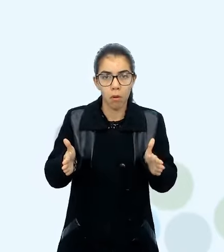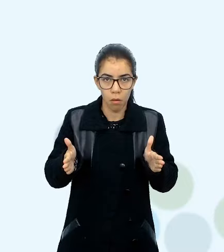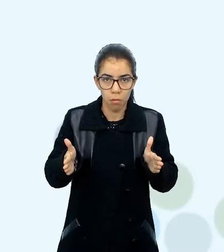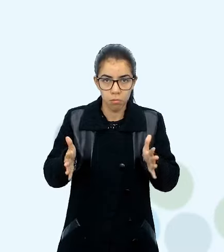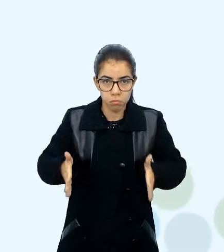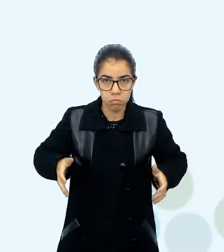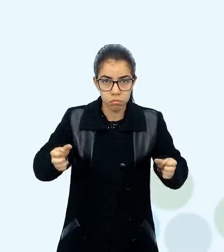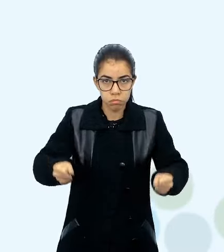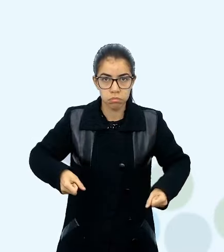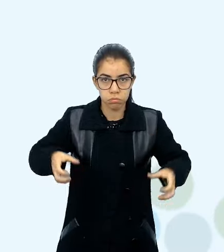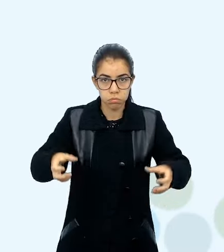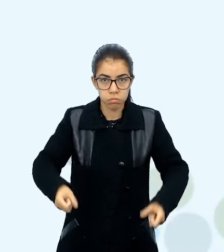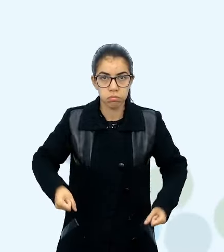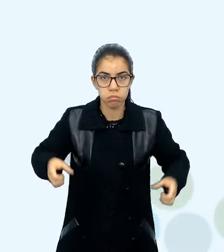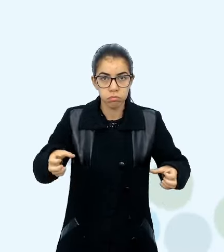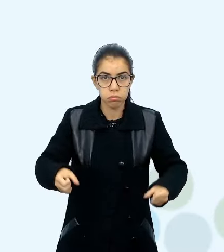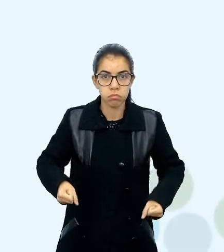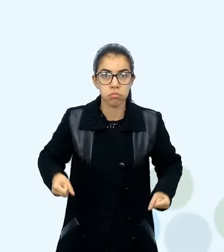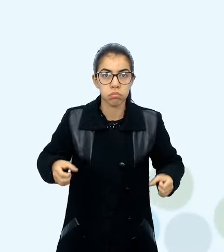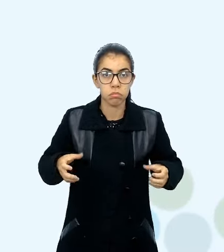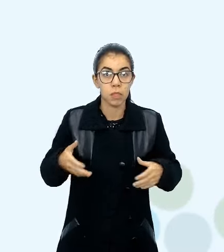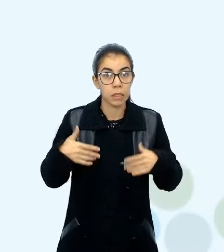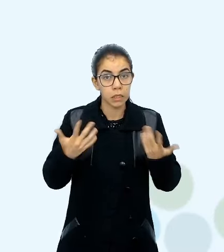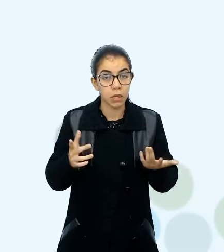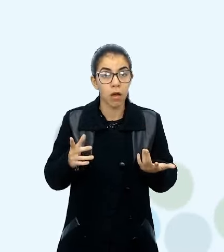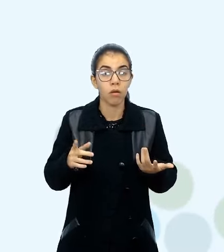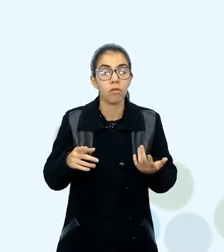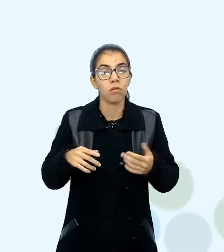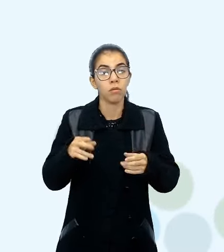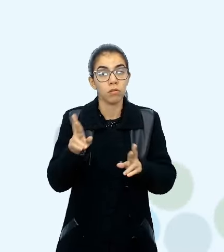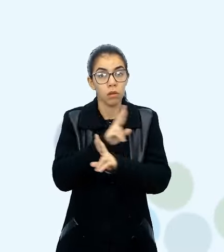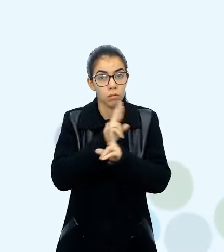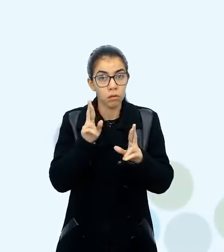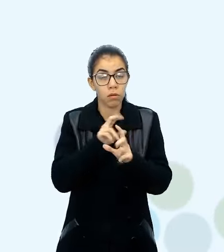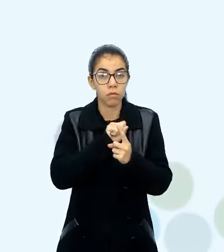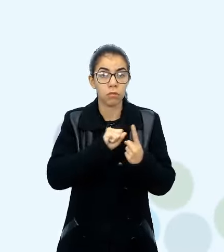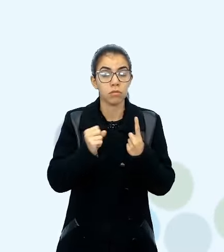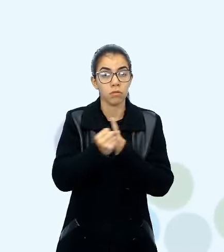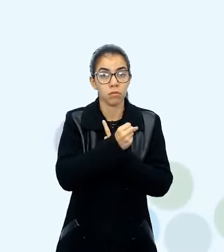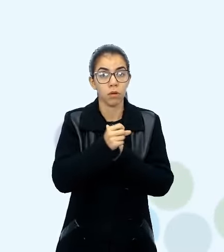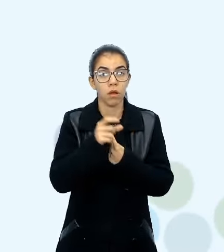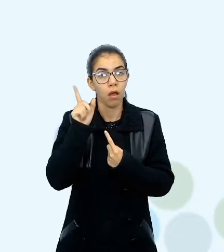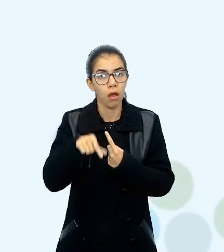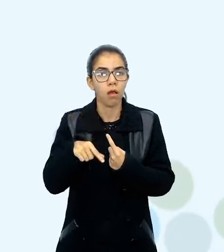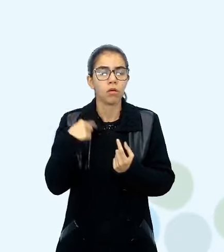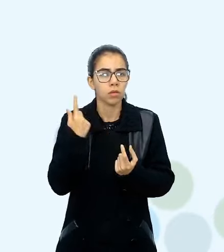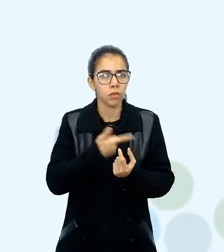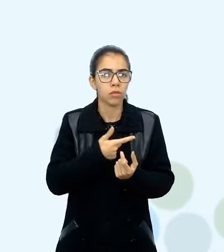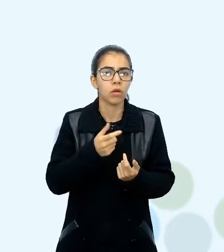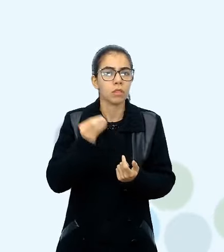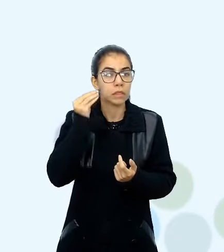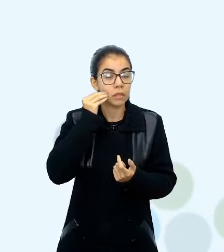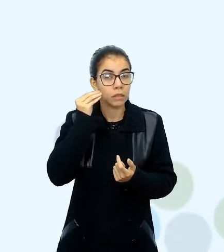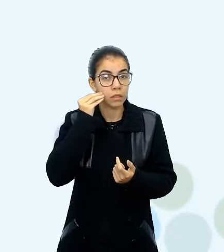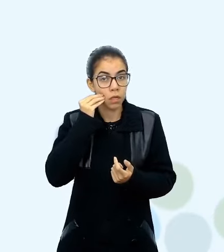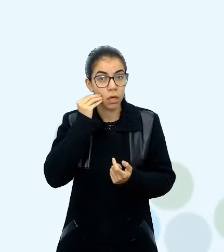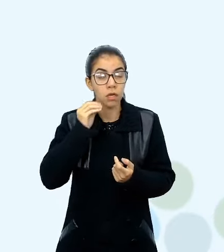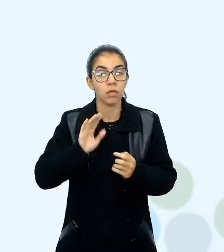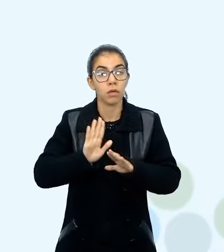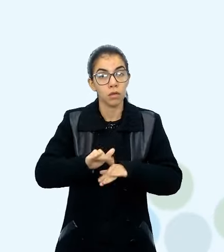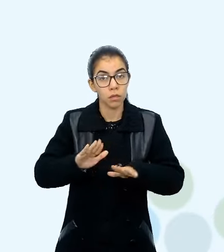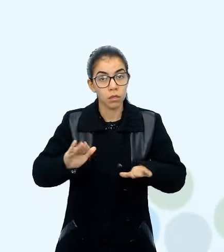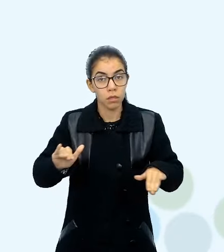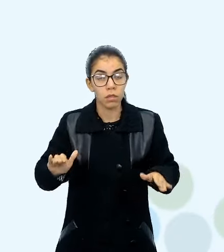né? Para onde a gente vai. Então, nas interações sociais, é isso que a gente procura, né? Que a criança tenha